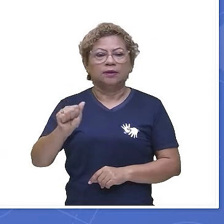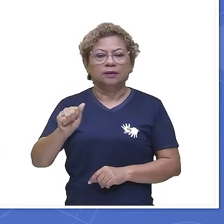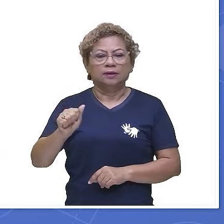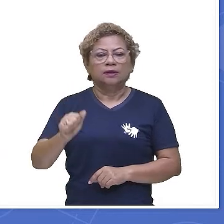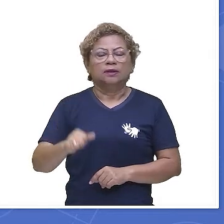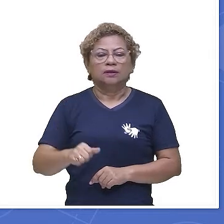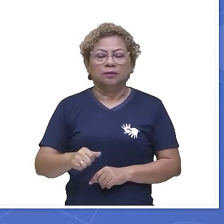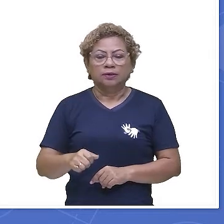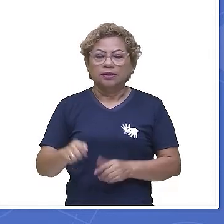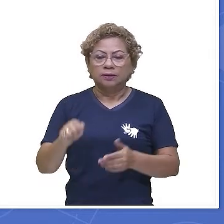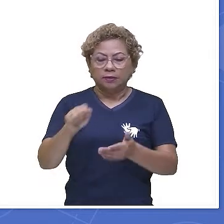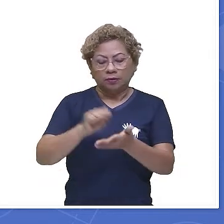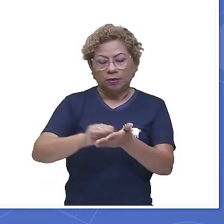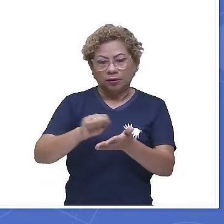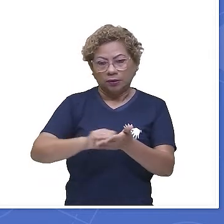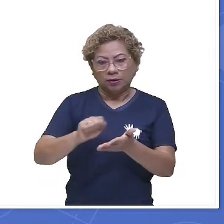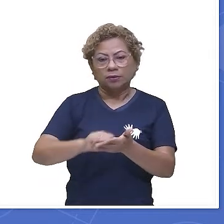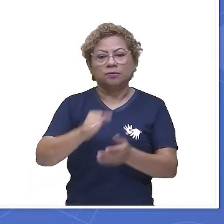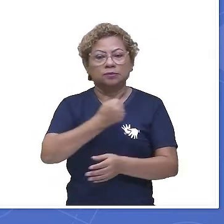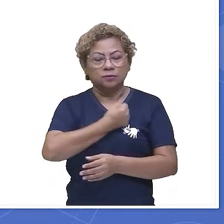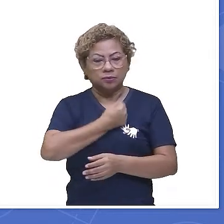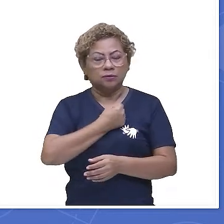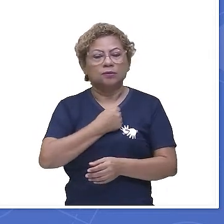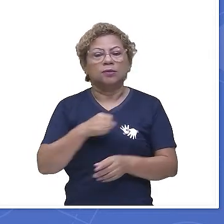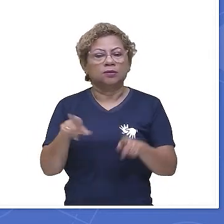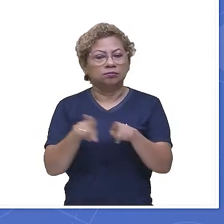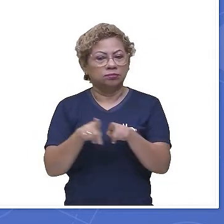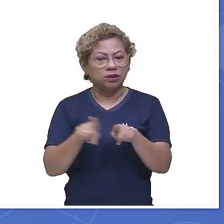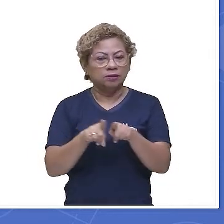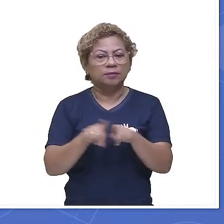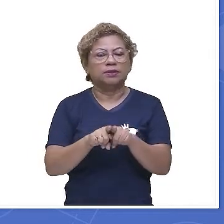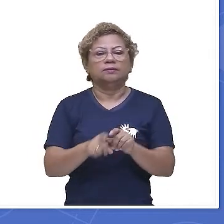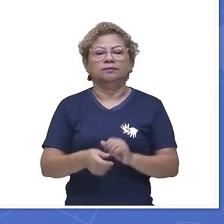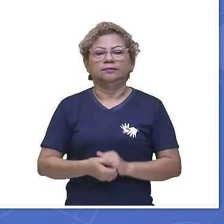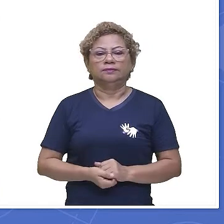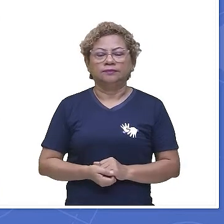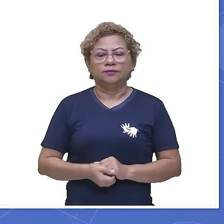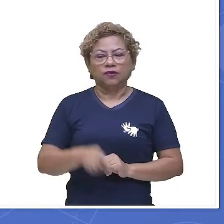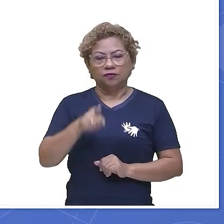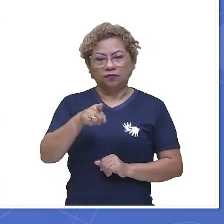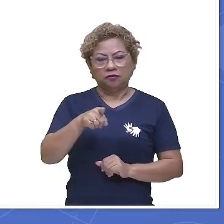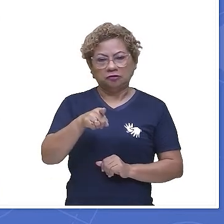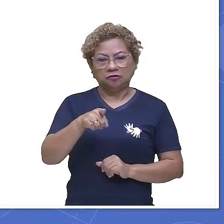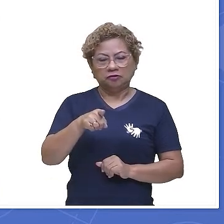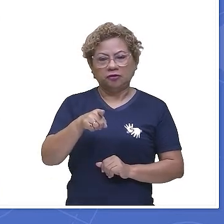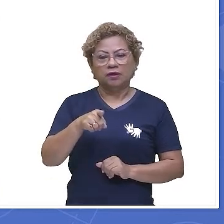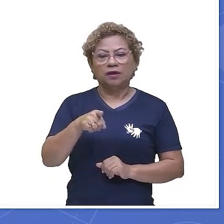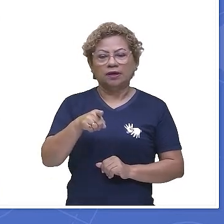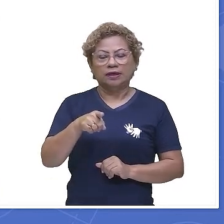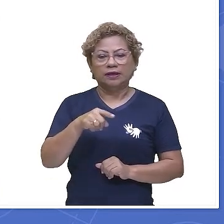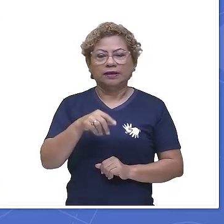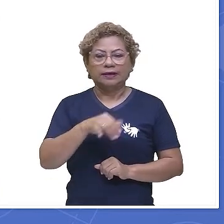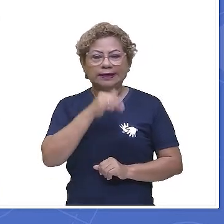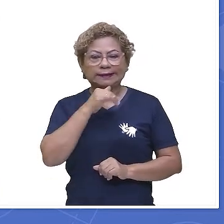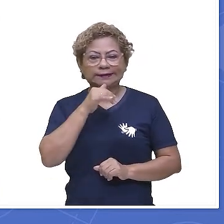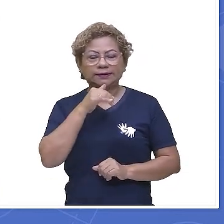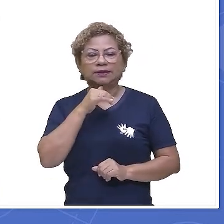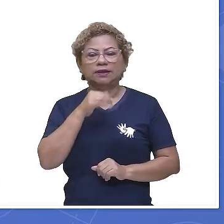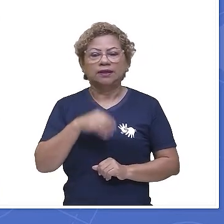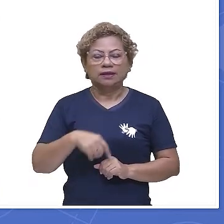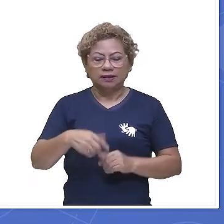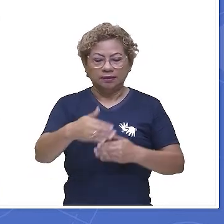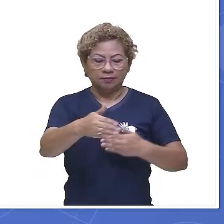essa medida através de um número e uma unidade de medida. Você mede lá a temperatura de uma sala e o resultado